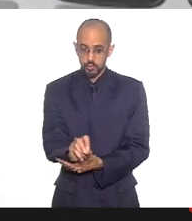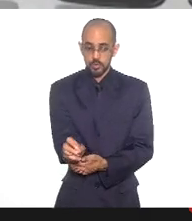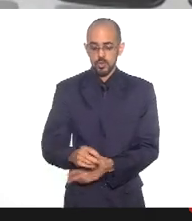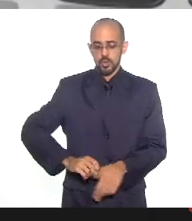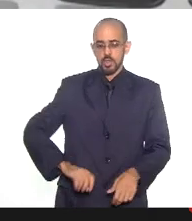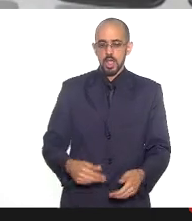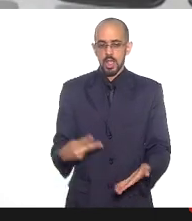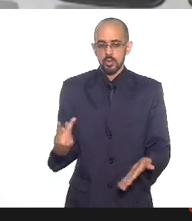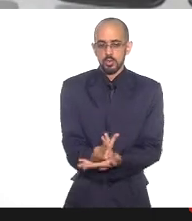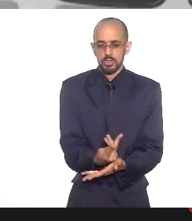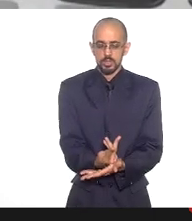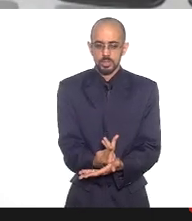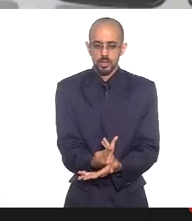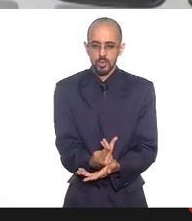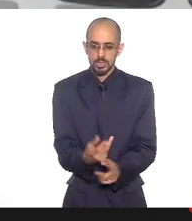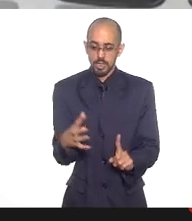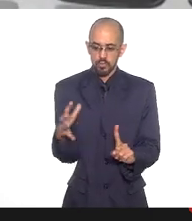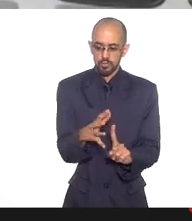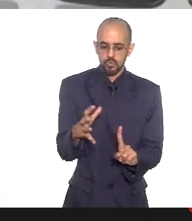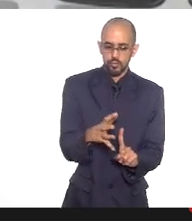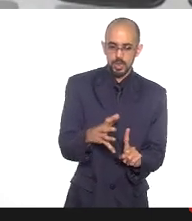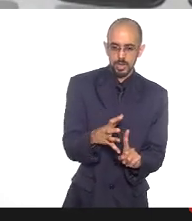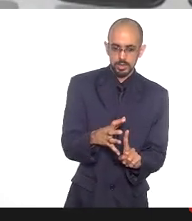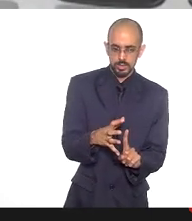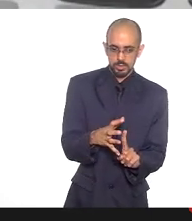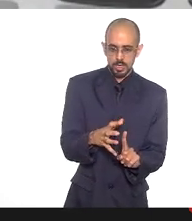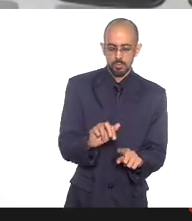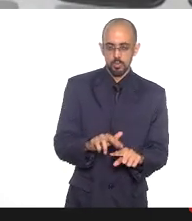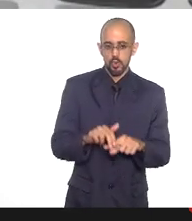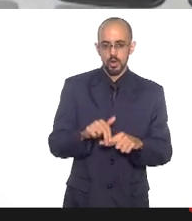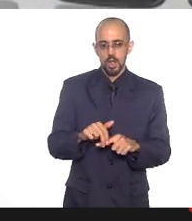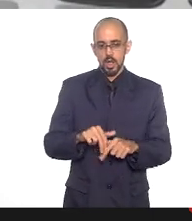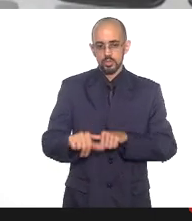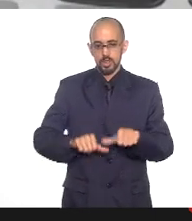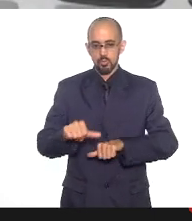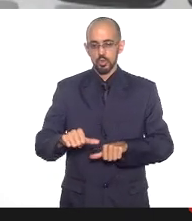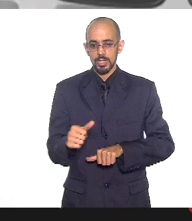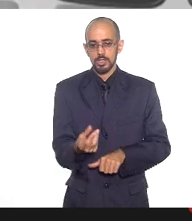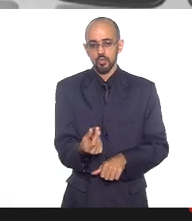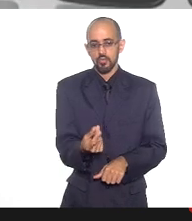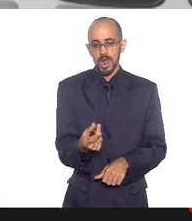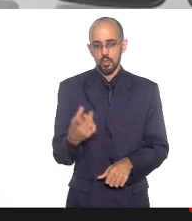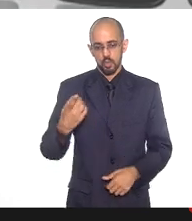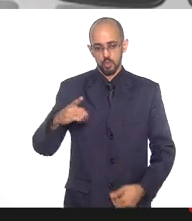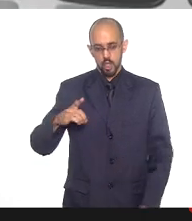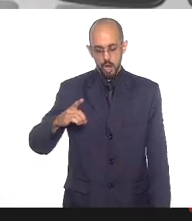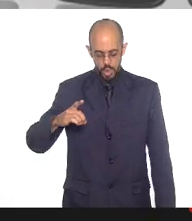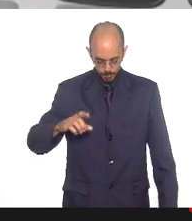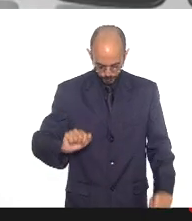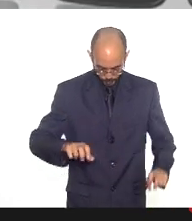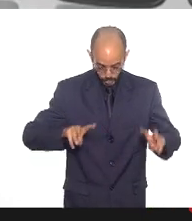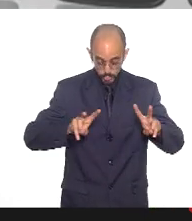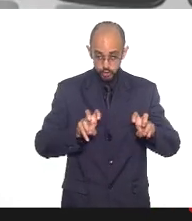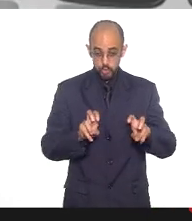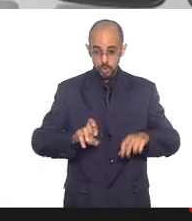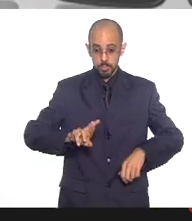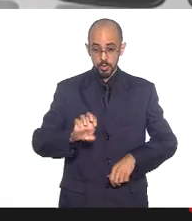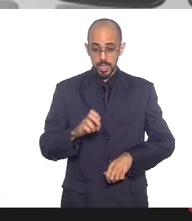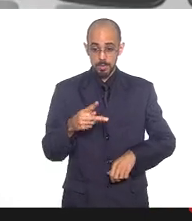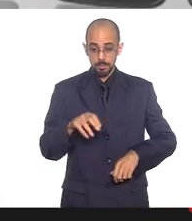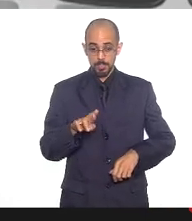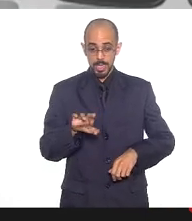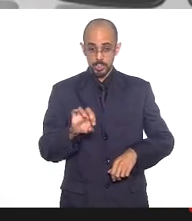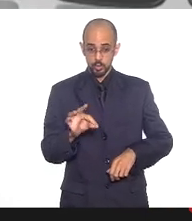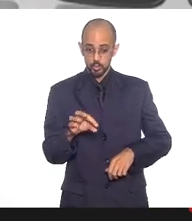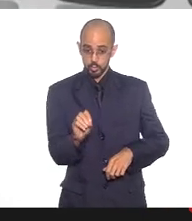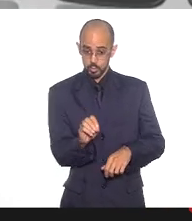sofreu essa influência importante do fator câmbio. Com relação ao Repetro, apenas para esclarecer, as